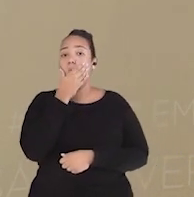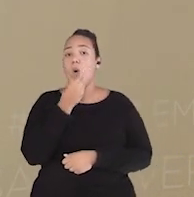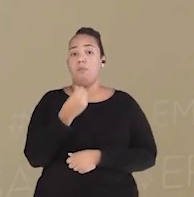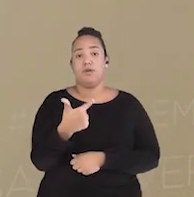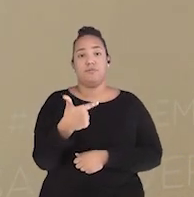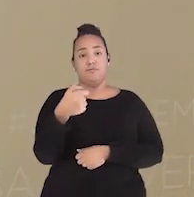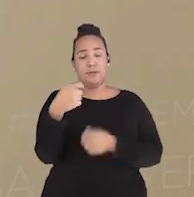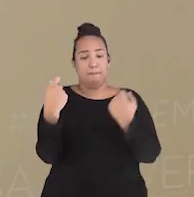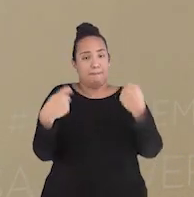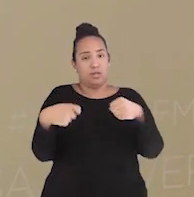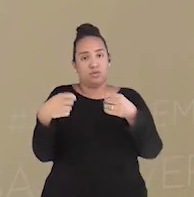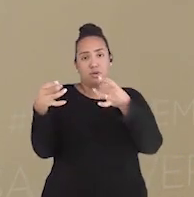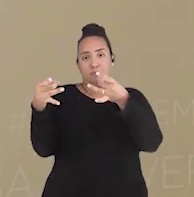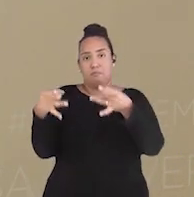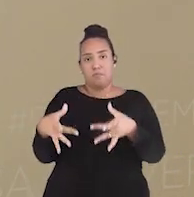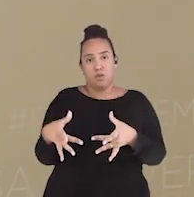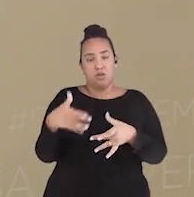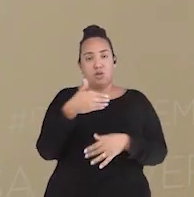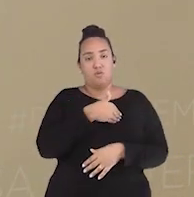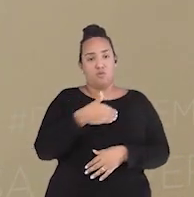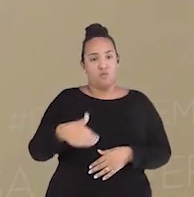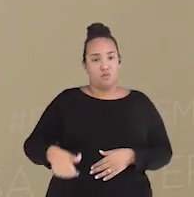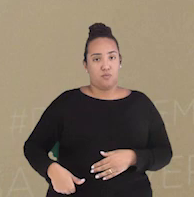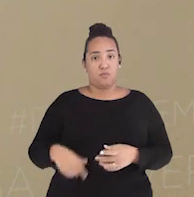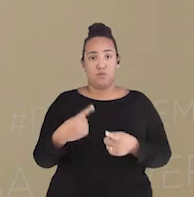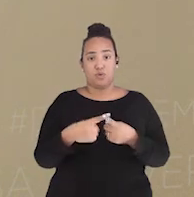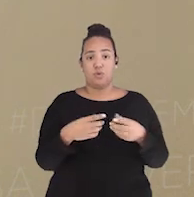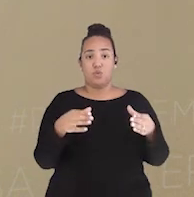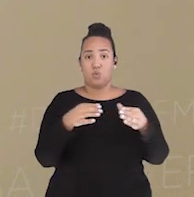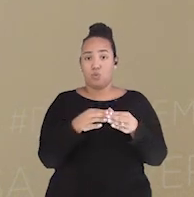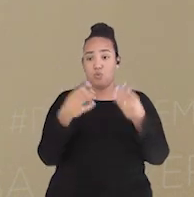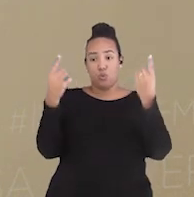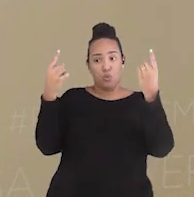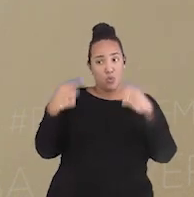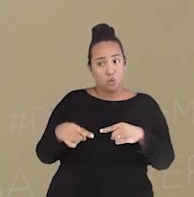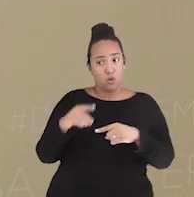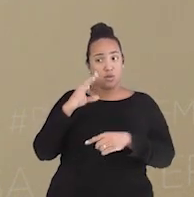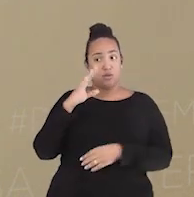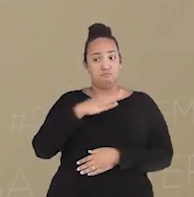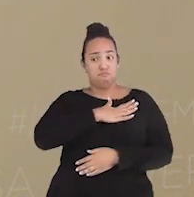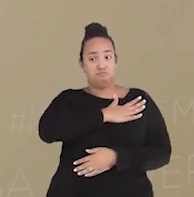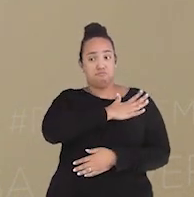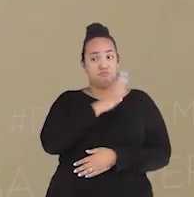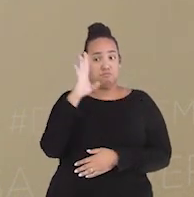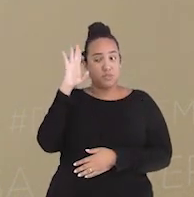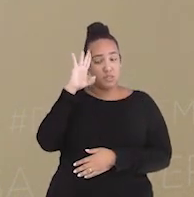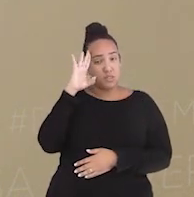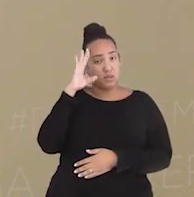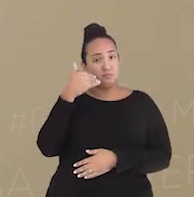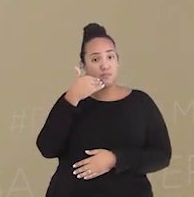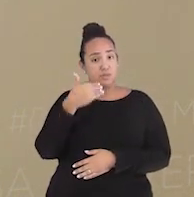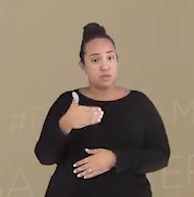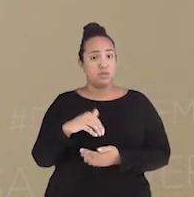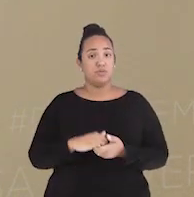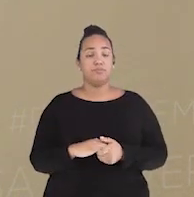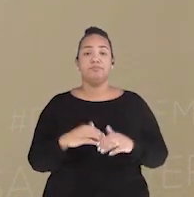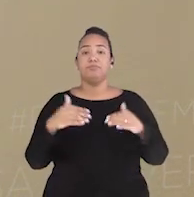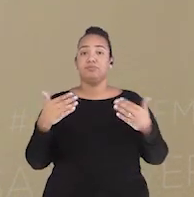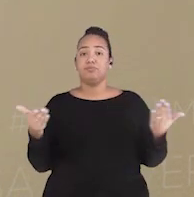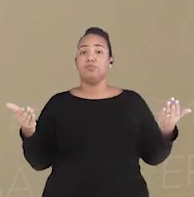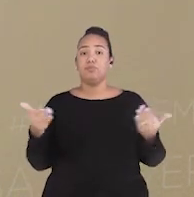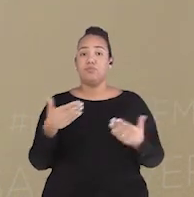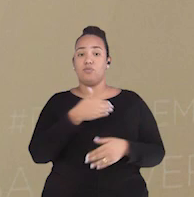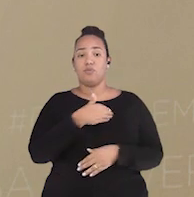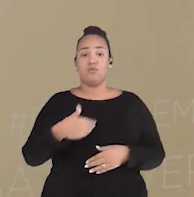forçado a renunciar por meio de um golpe armado pela oposição civil e militar. O governo foi entregue ao presidente do Supremo